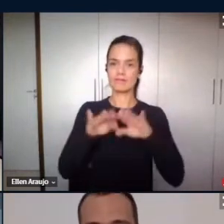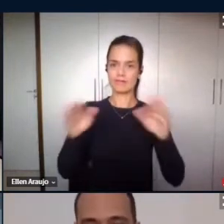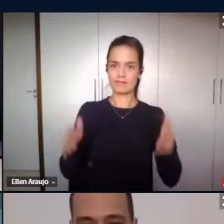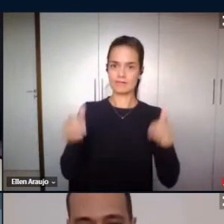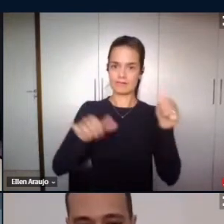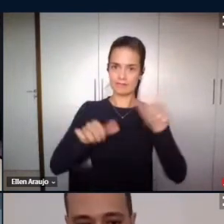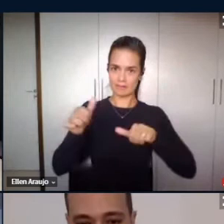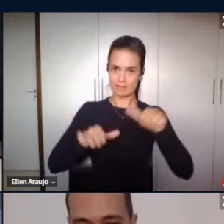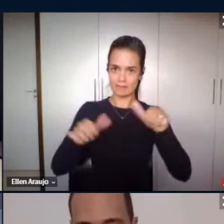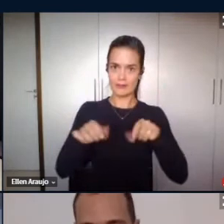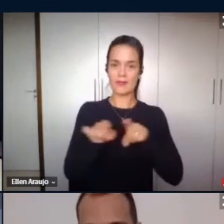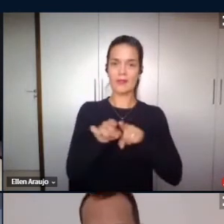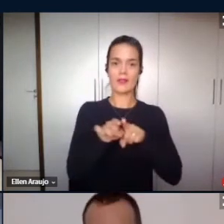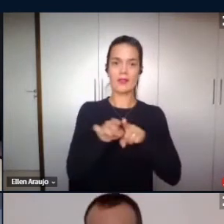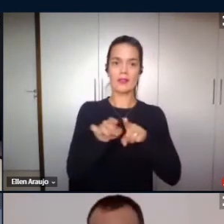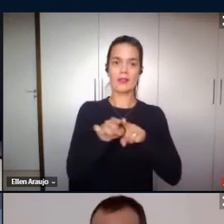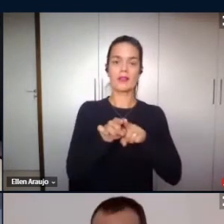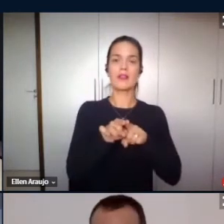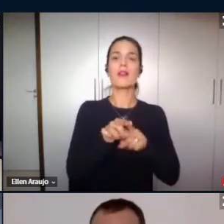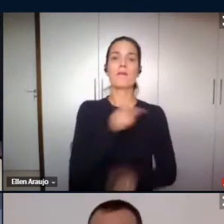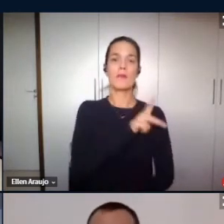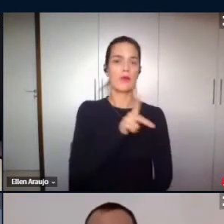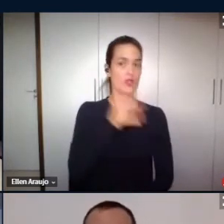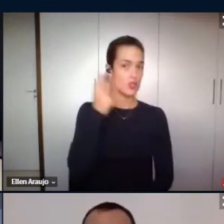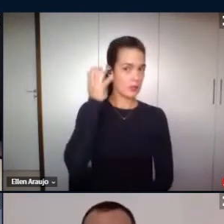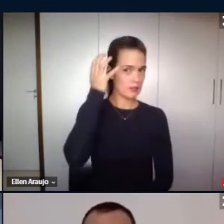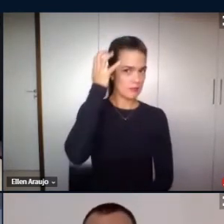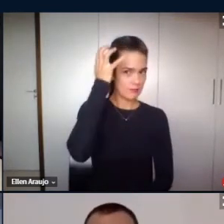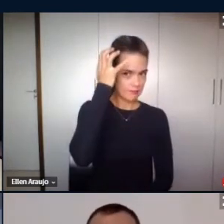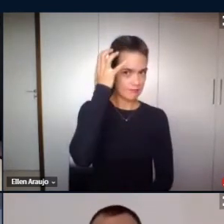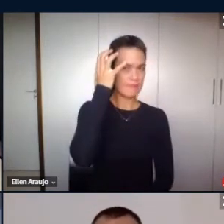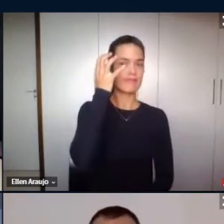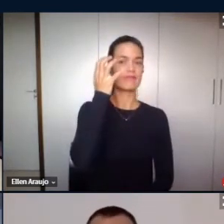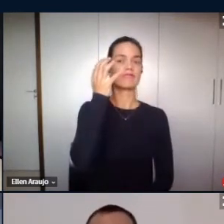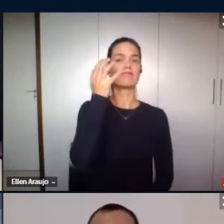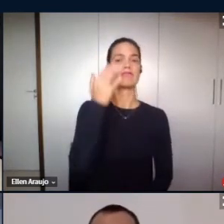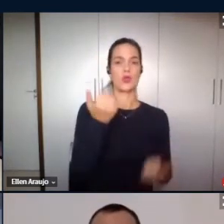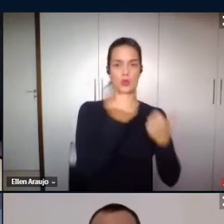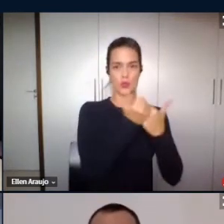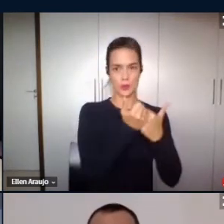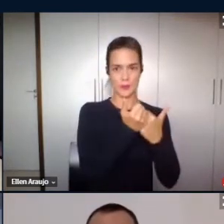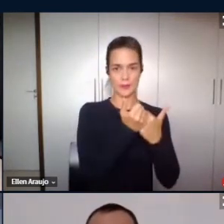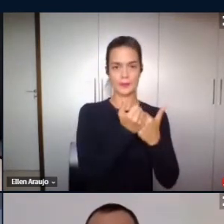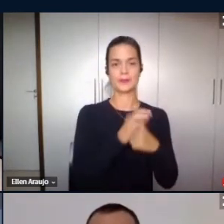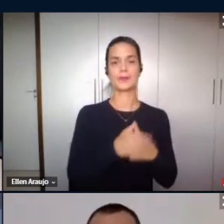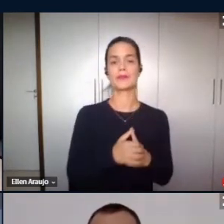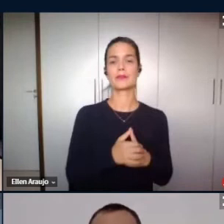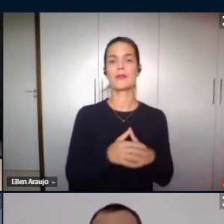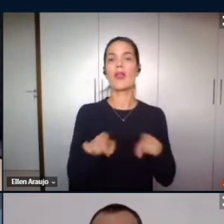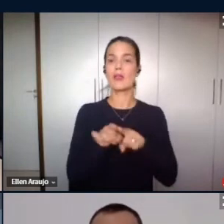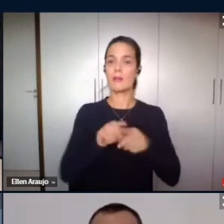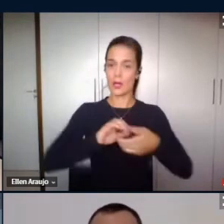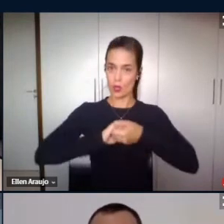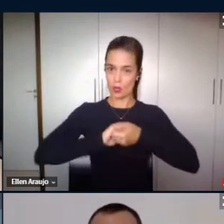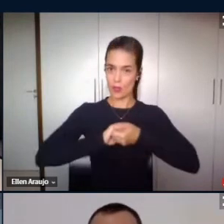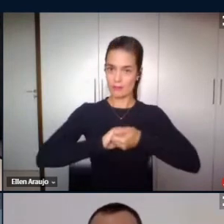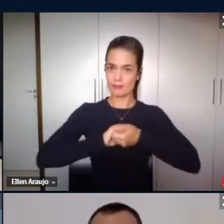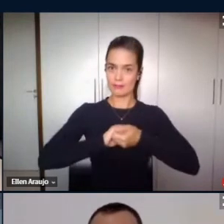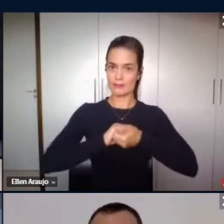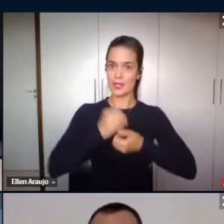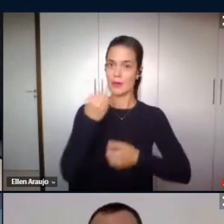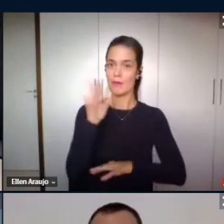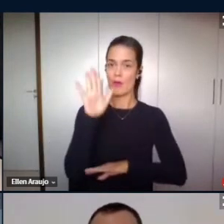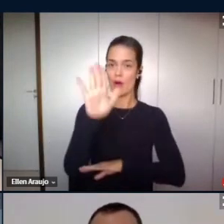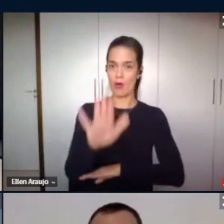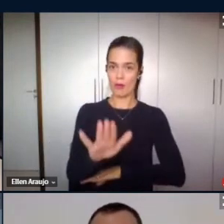a professora Cristiane, membro suplente, e aproveito para cumprimentar também e dizer boa